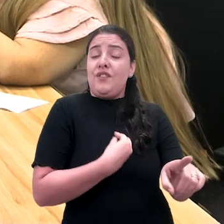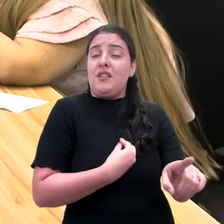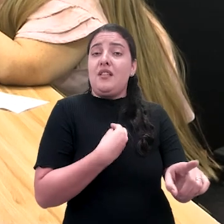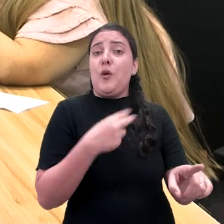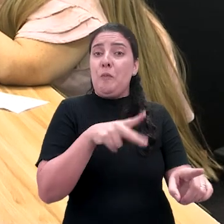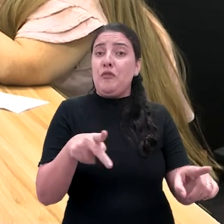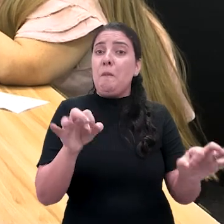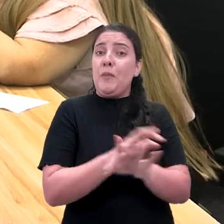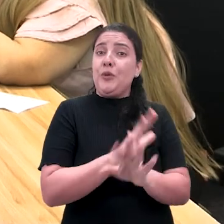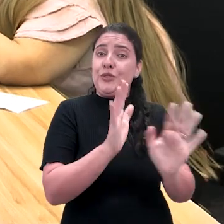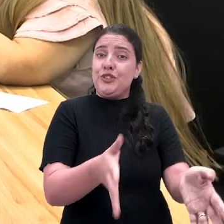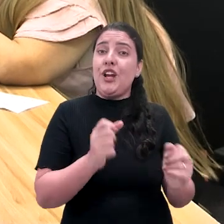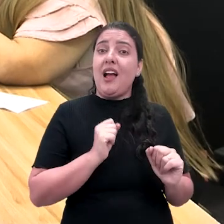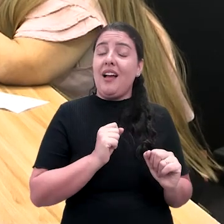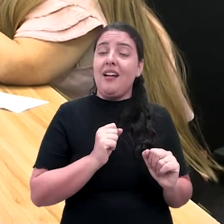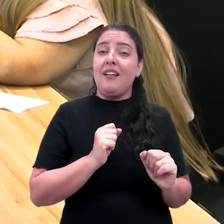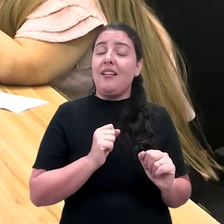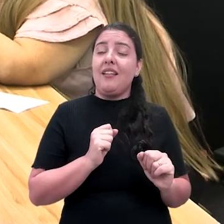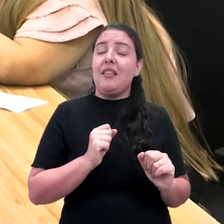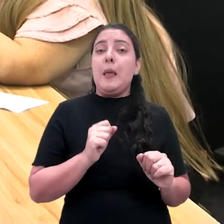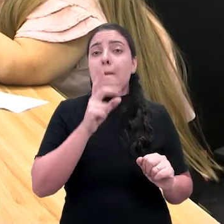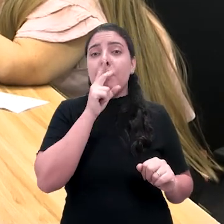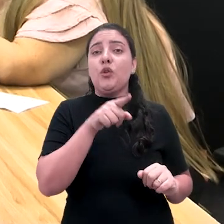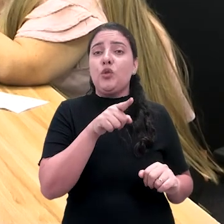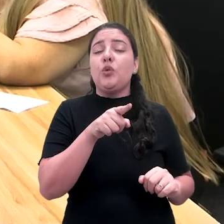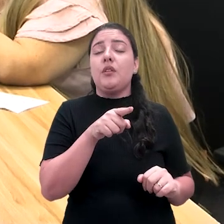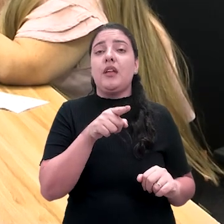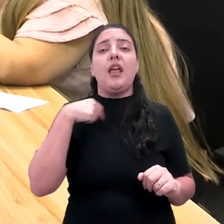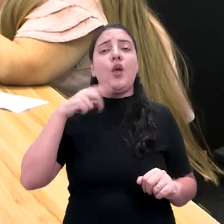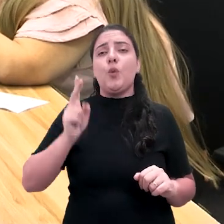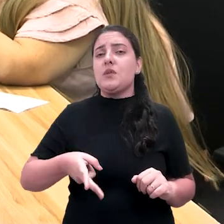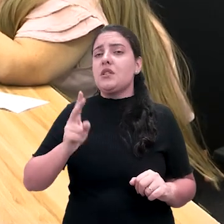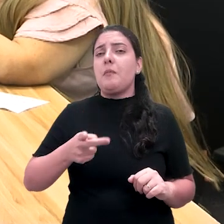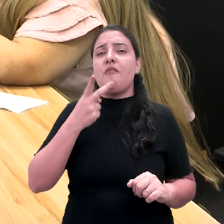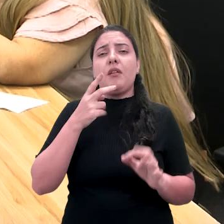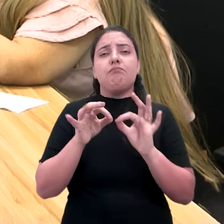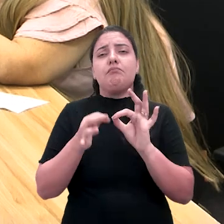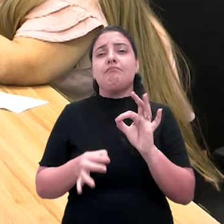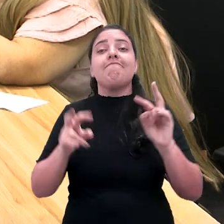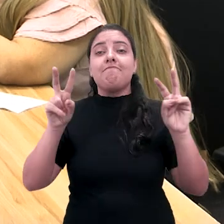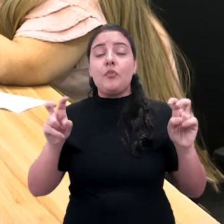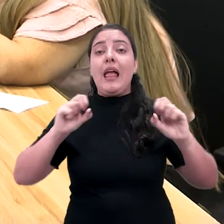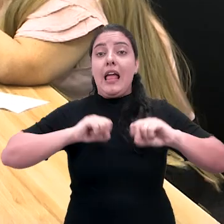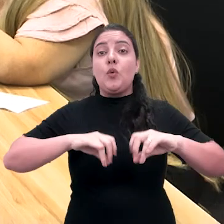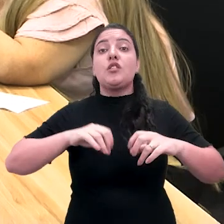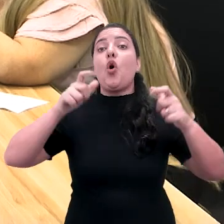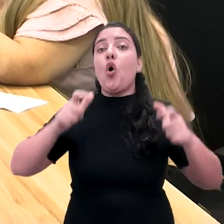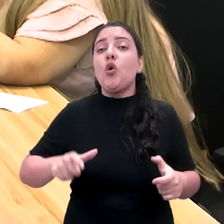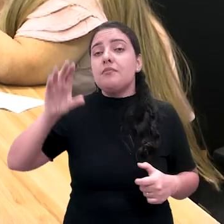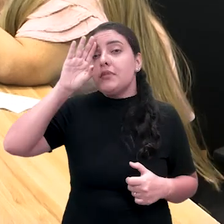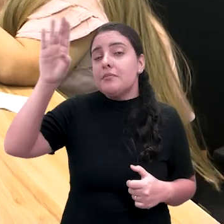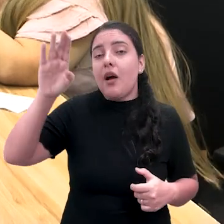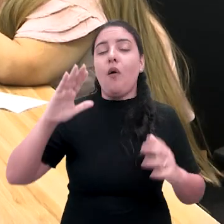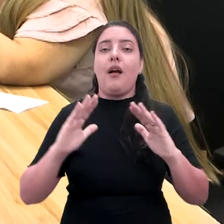como professora, como pedagoga. Então, tu faz porque eu sempre falo muito. A educação vem de casa. Leve seus filhos para